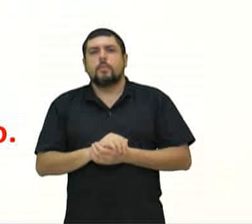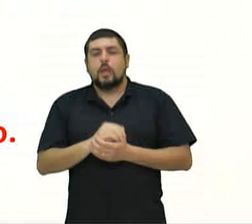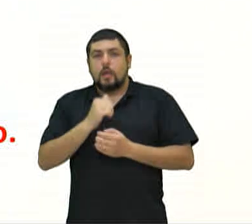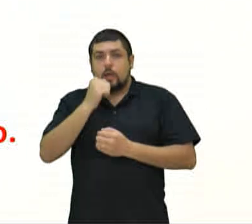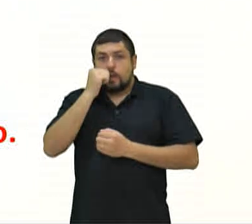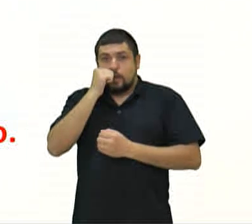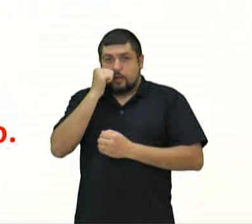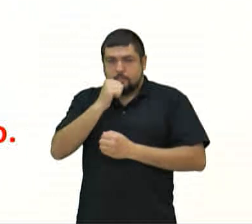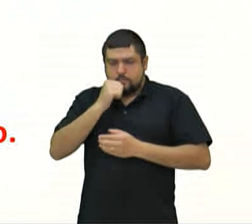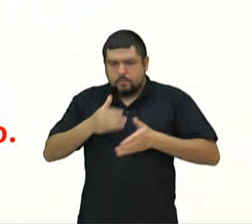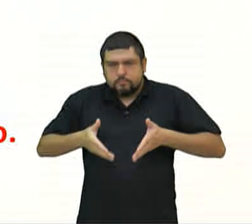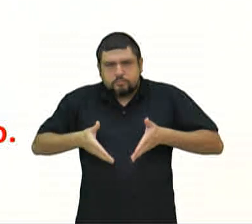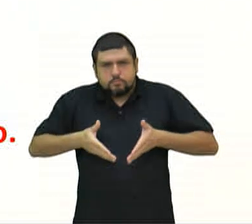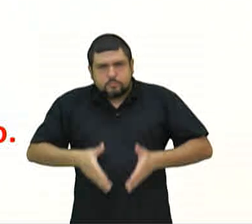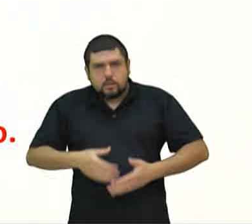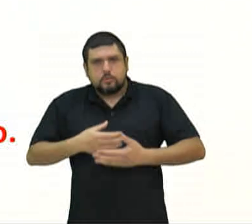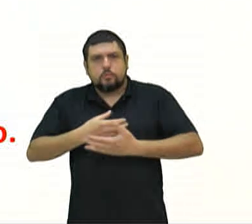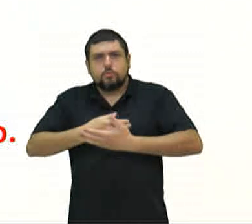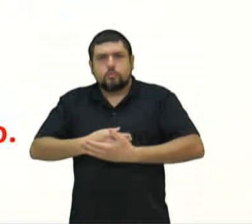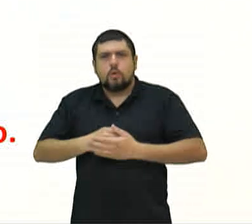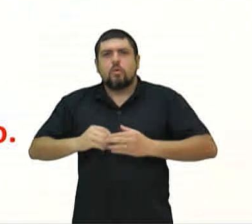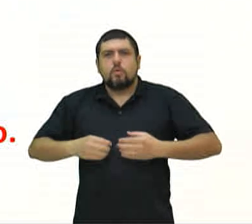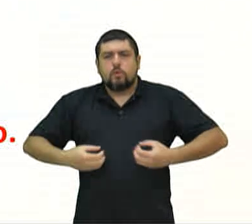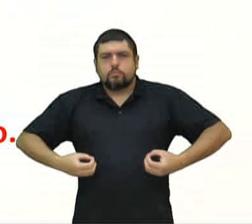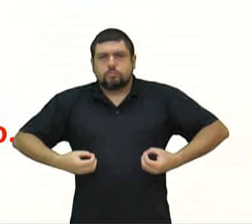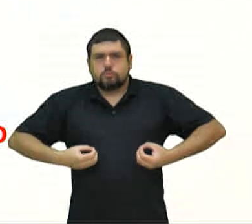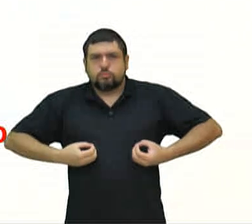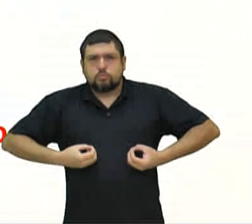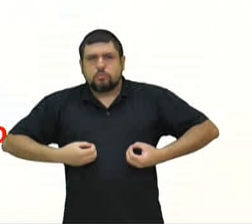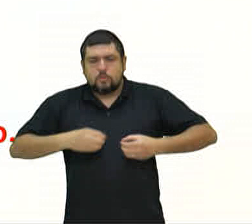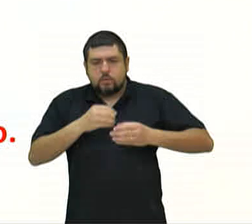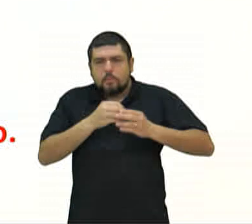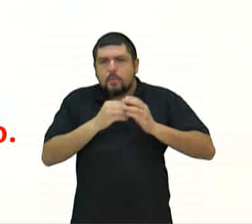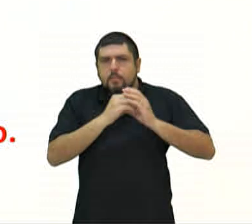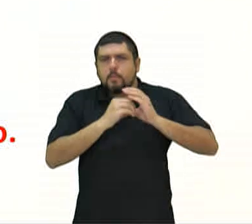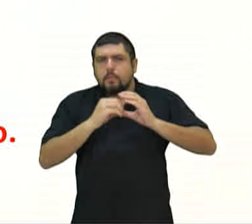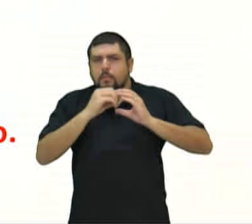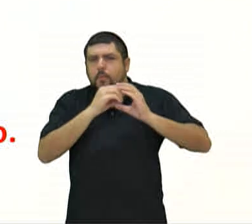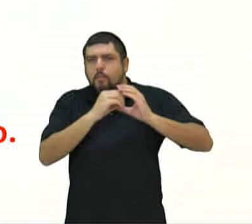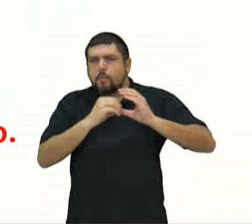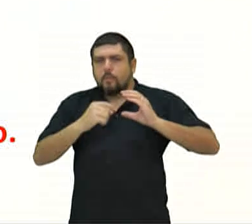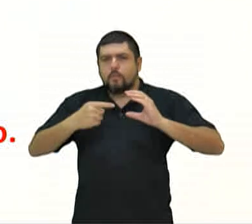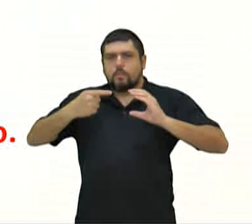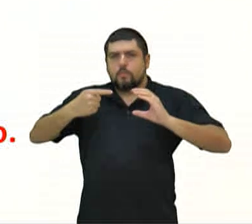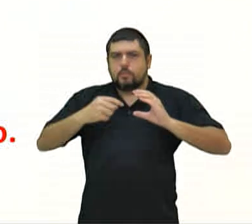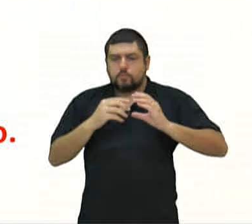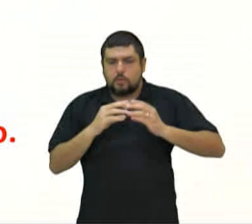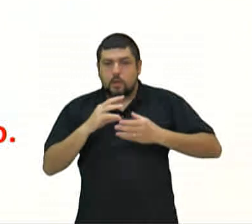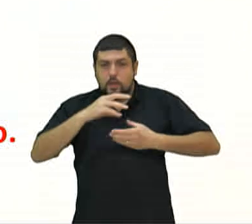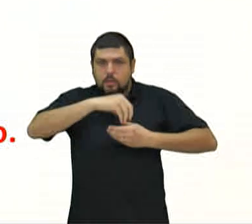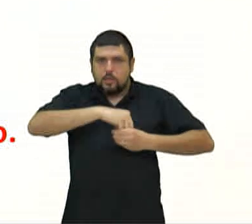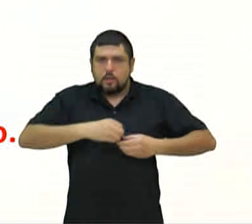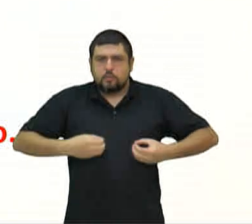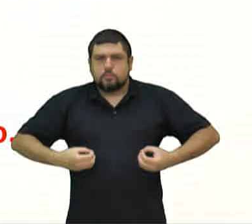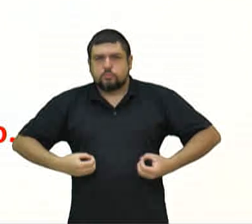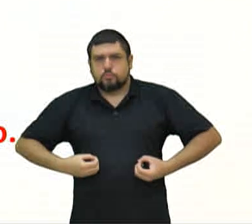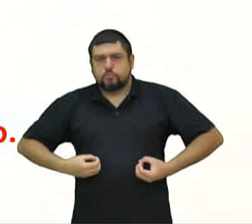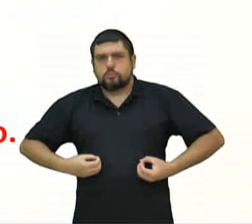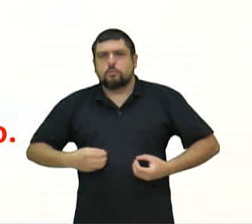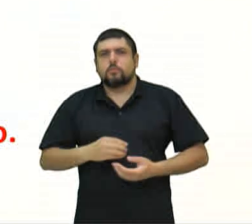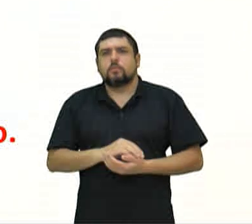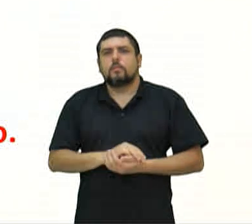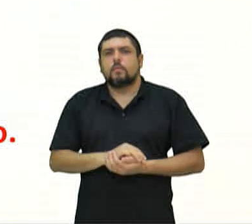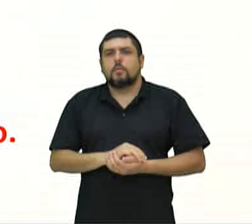de 400 mil ovócitos primários, são células precursoras dos óvulos, né, dentro dos seus ovários. Desses,